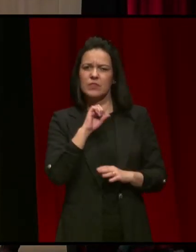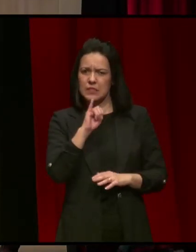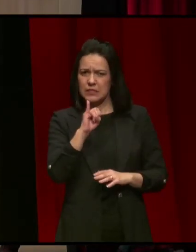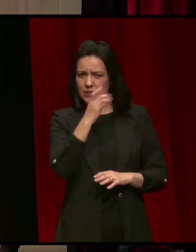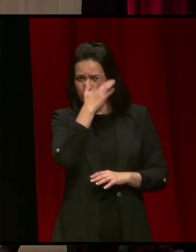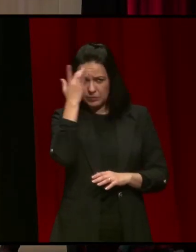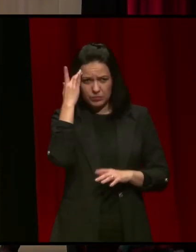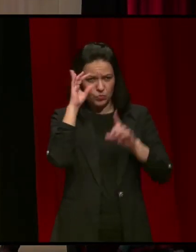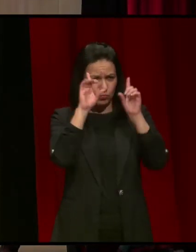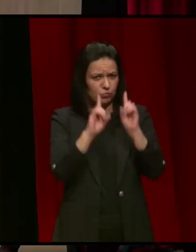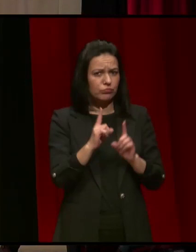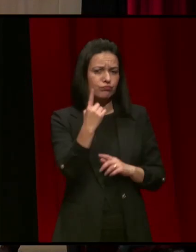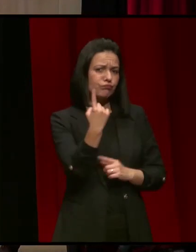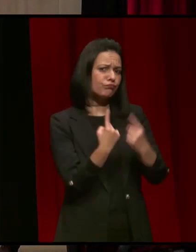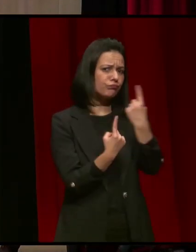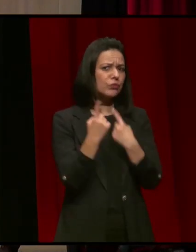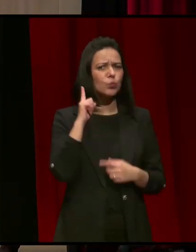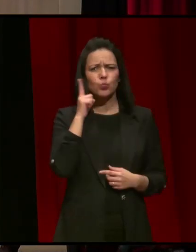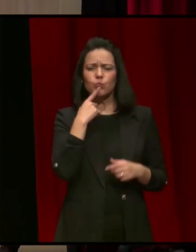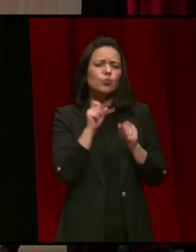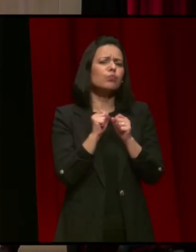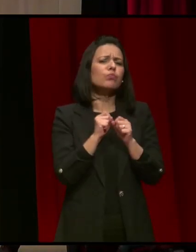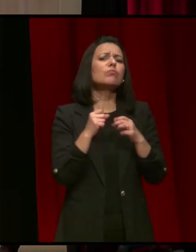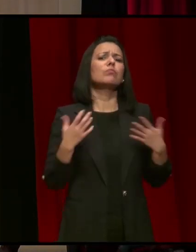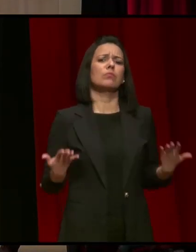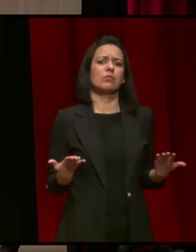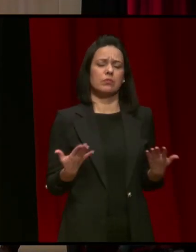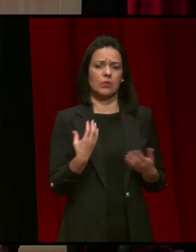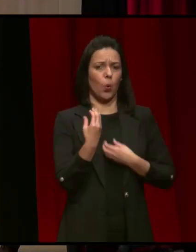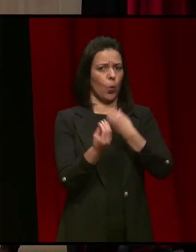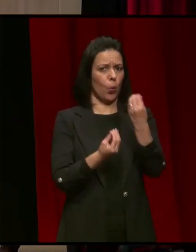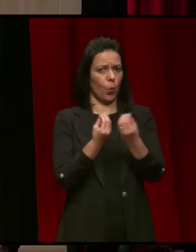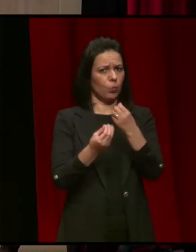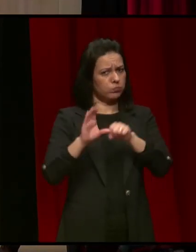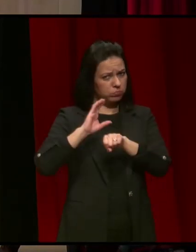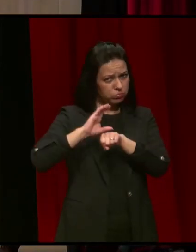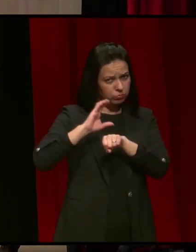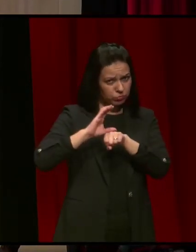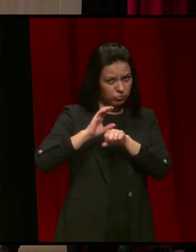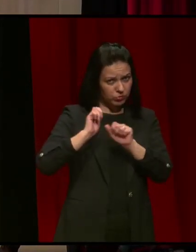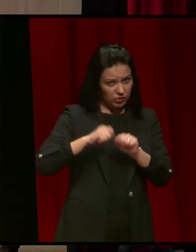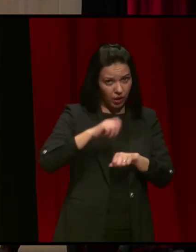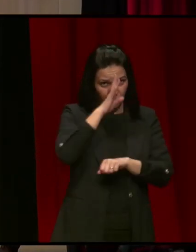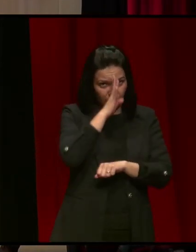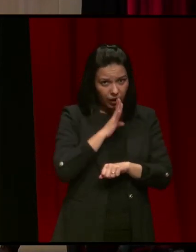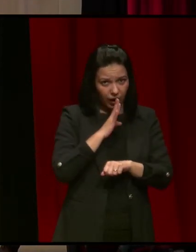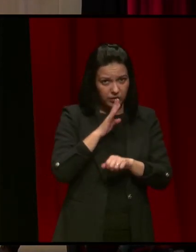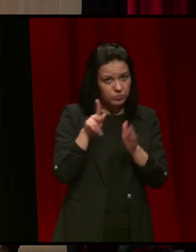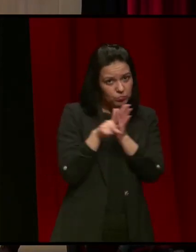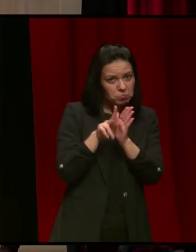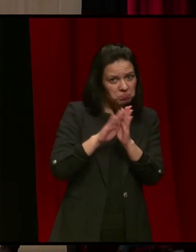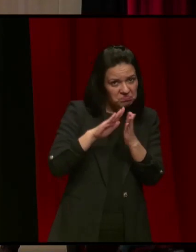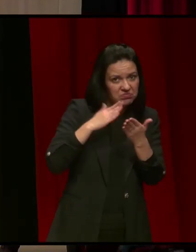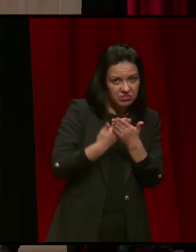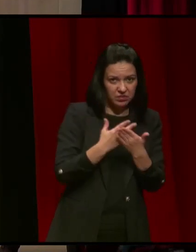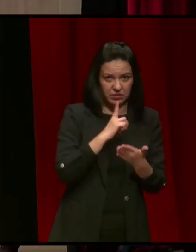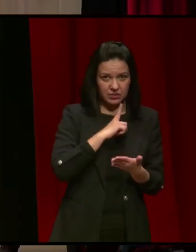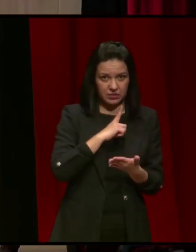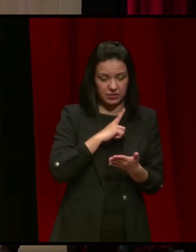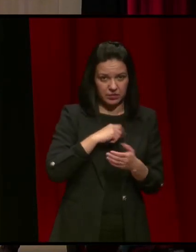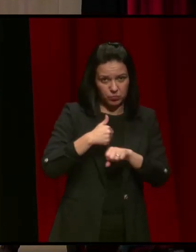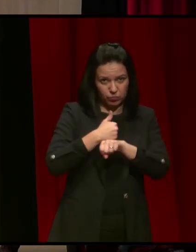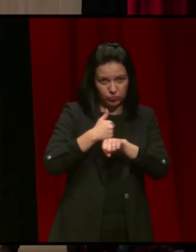deficiente auditivo, o que eu tenho que fazer? Existe um curso gratuito para intérprete? Eu,